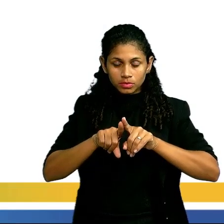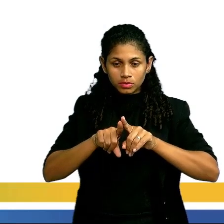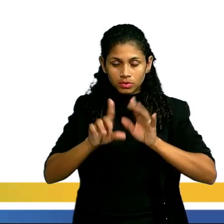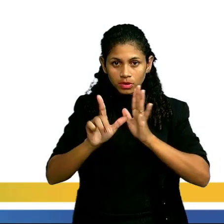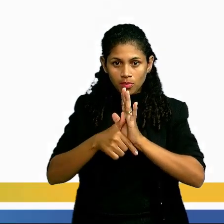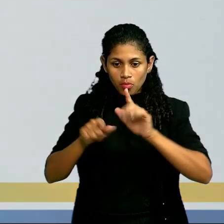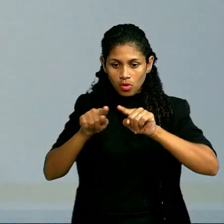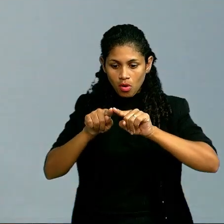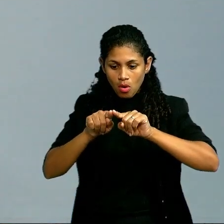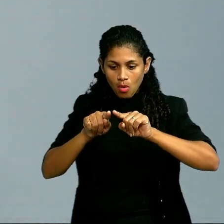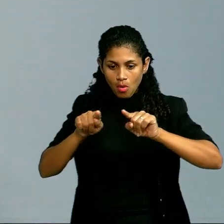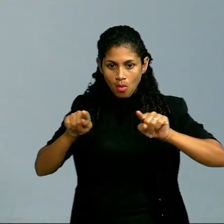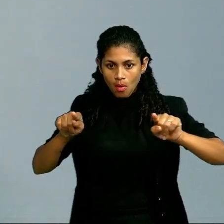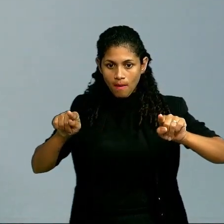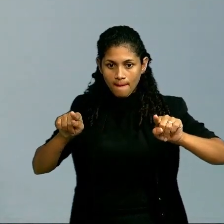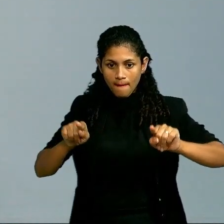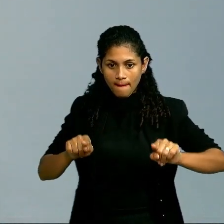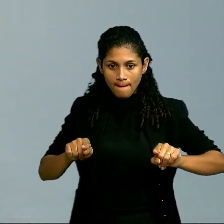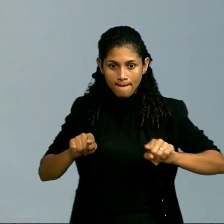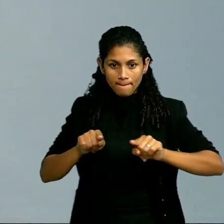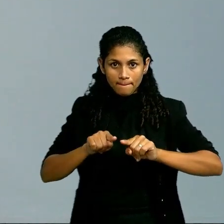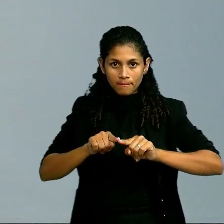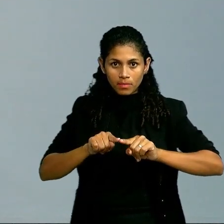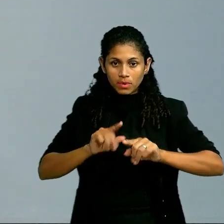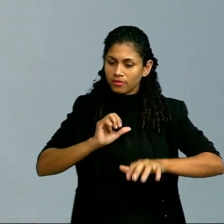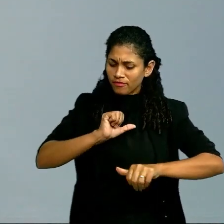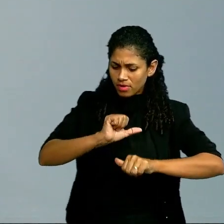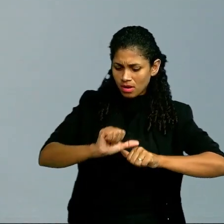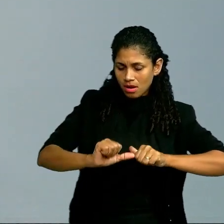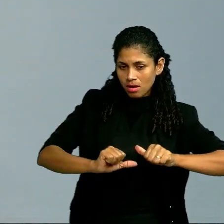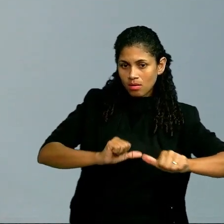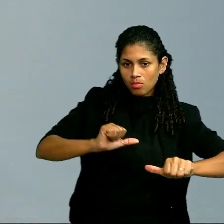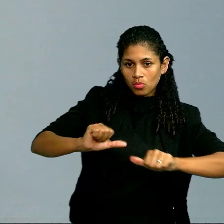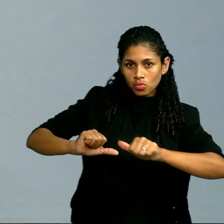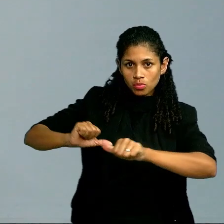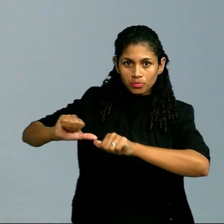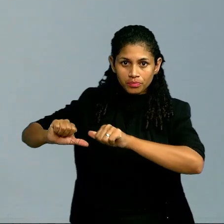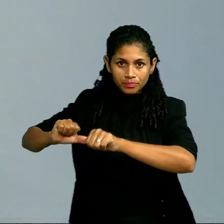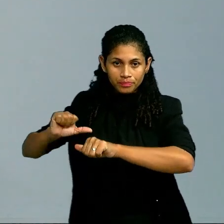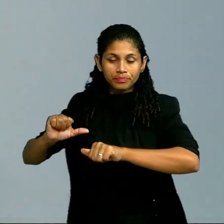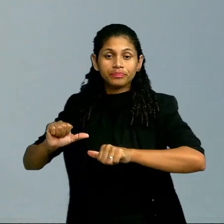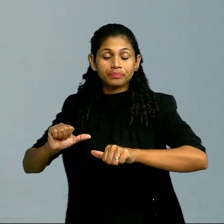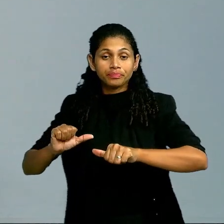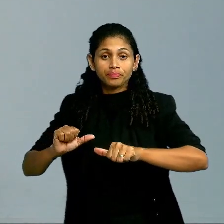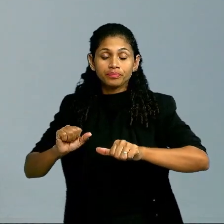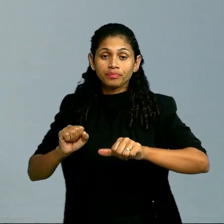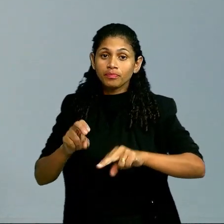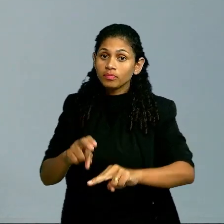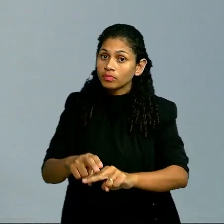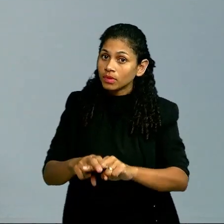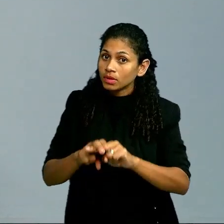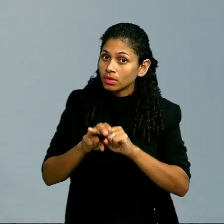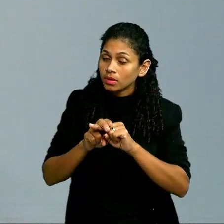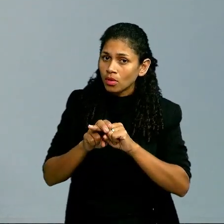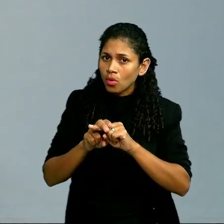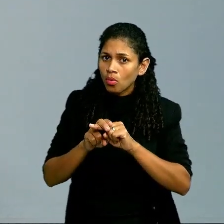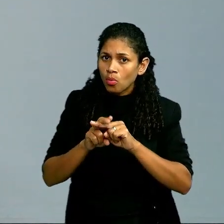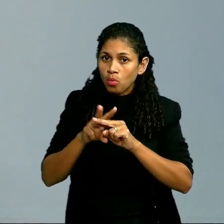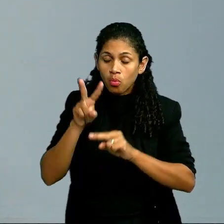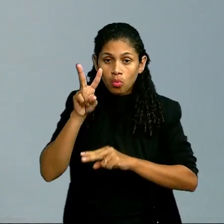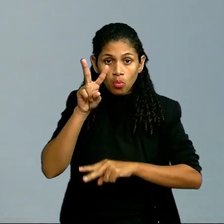só. E assim ela vai trocando. Porém, não olhe muito para a